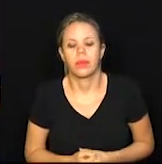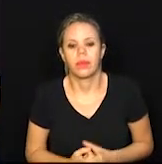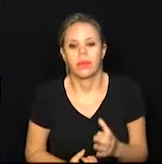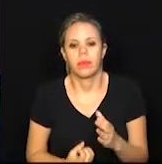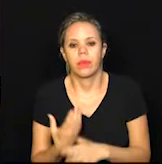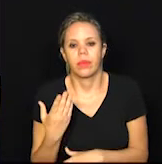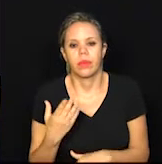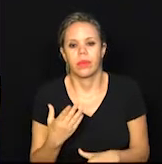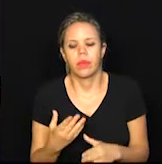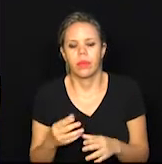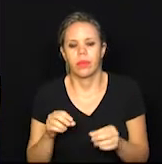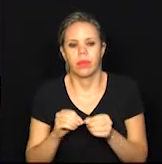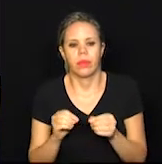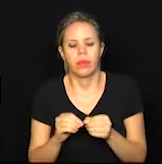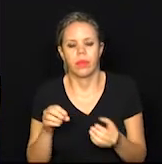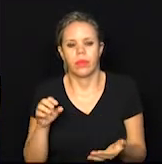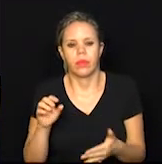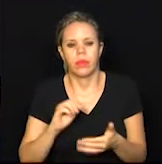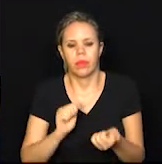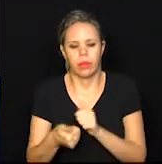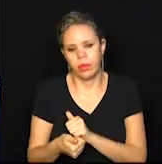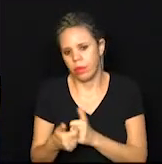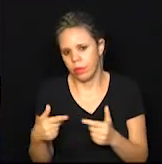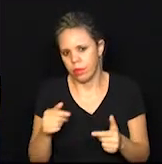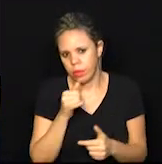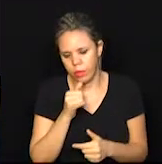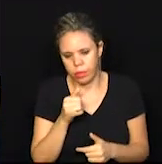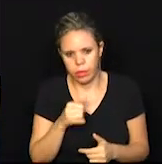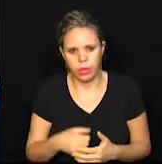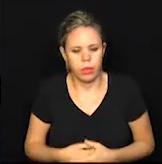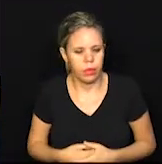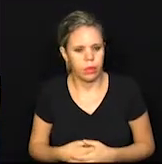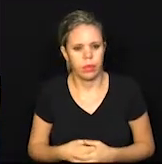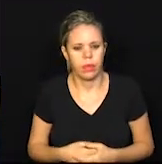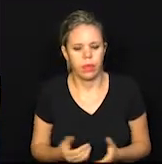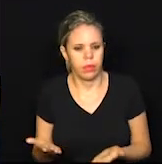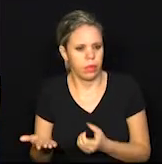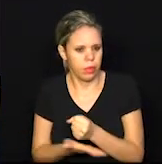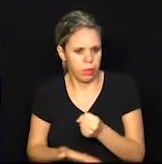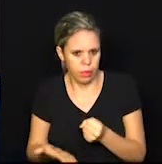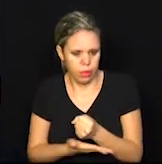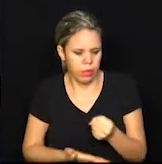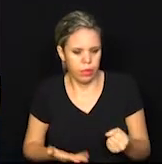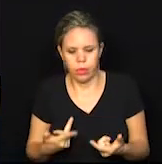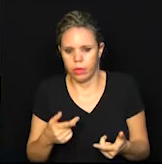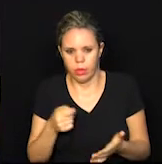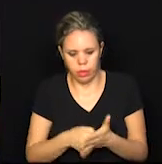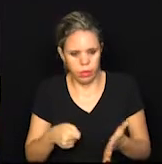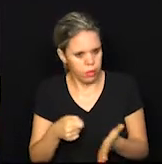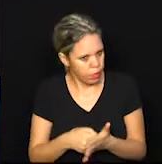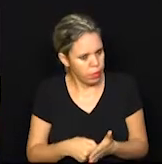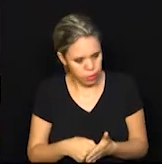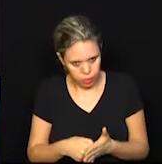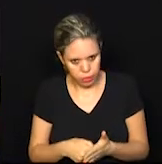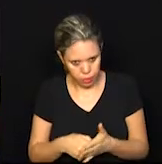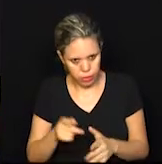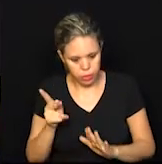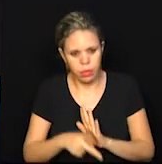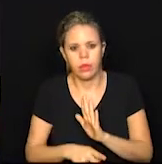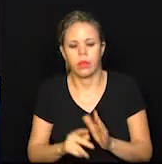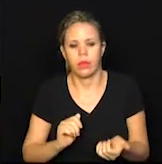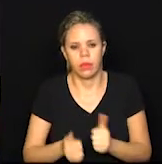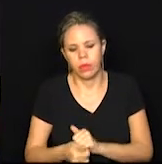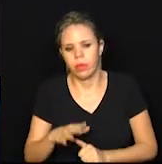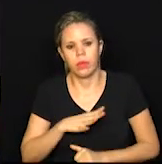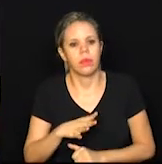criação dessa fundação esportiva é algo que está ainda assim bem embrionário, mas que é uma das pautas desse plano de esporte